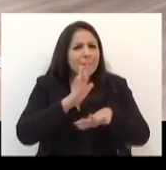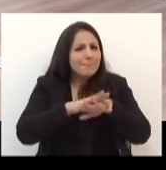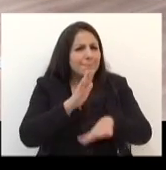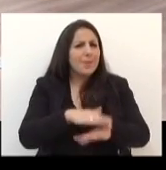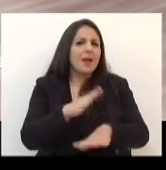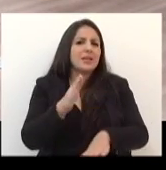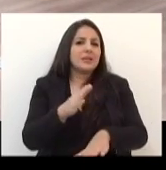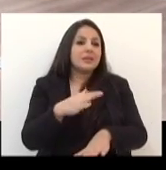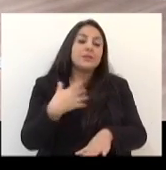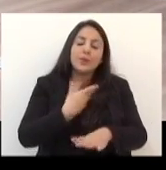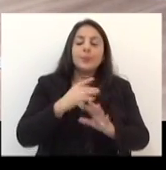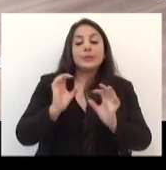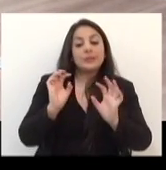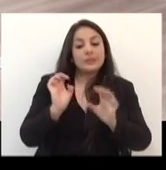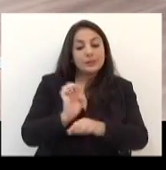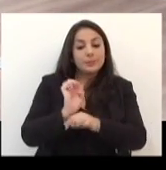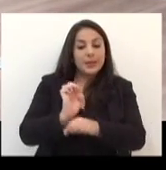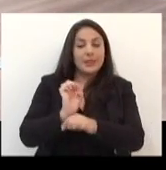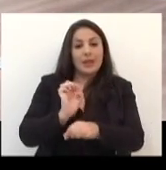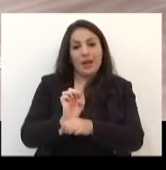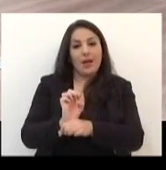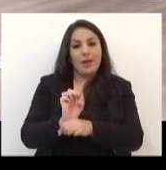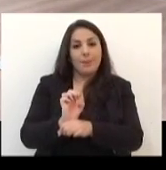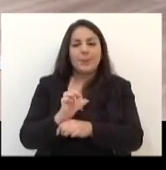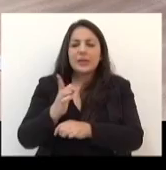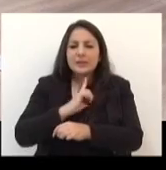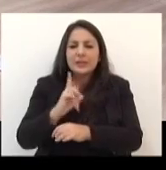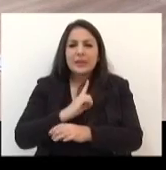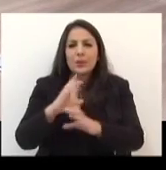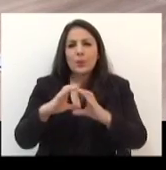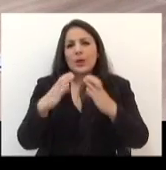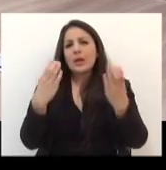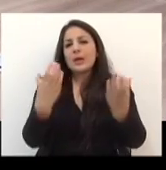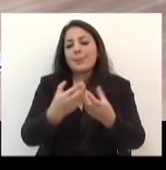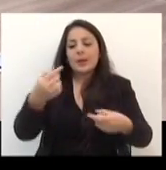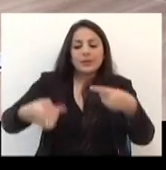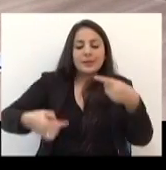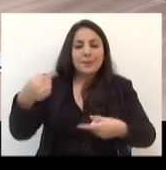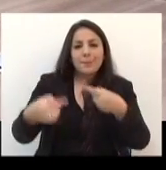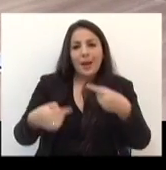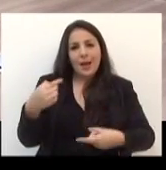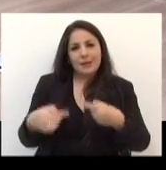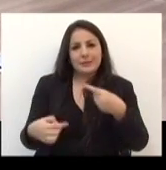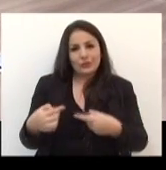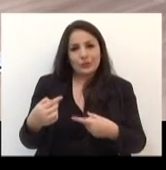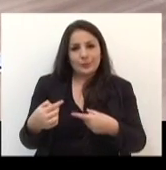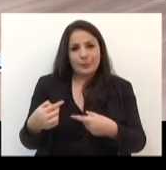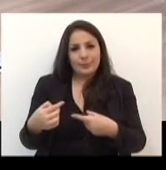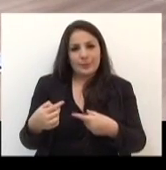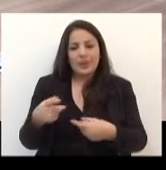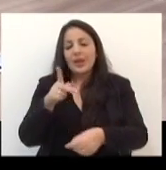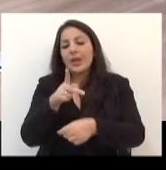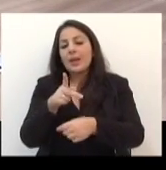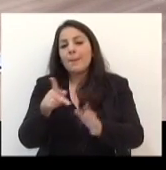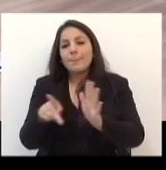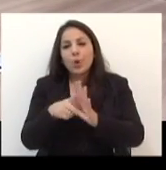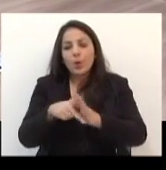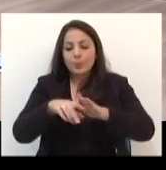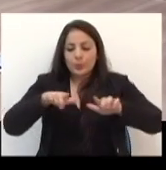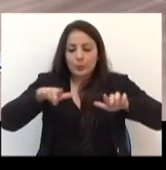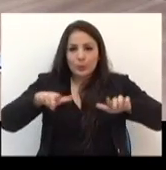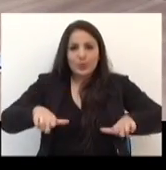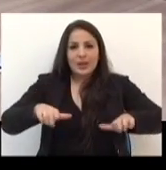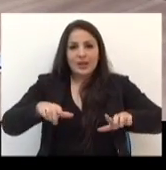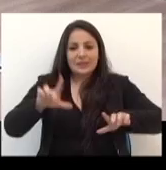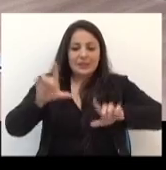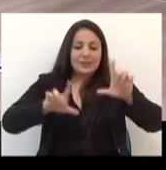do meu lado, mas a gente vai deixar o assunto para um Câmara Debate no estúdio. Então fique ligado em nossa programação, que em breve, em algumas